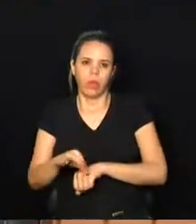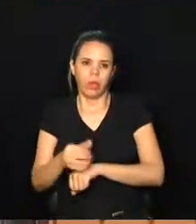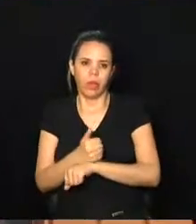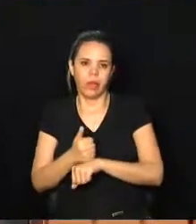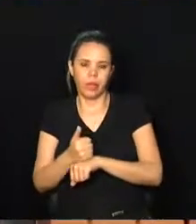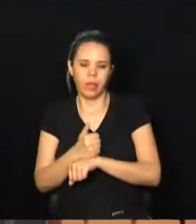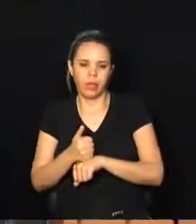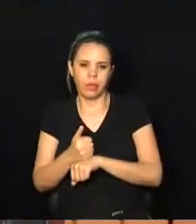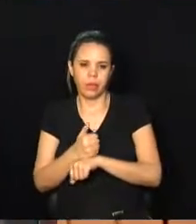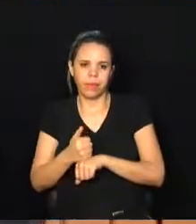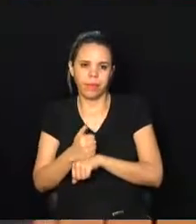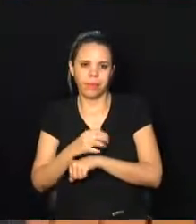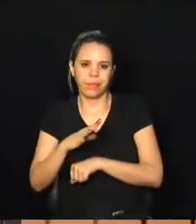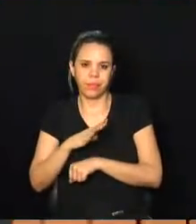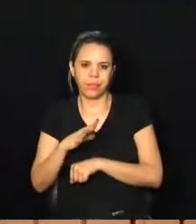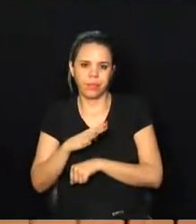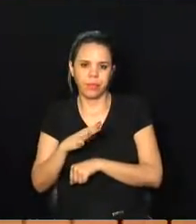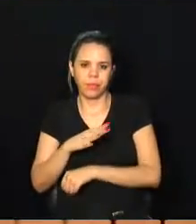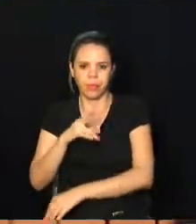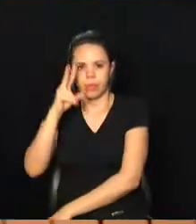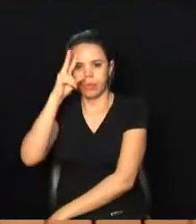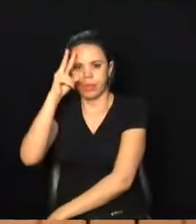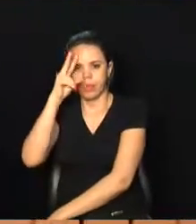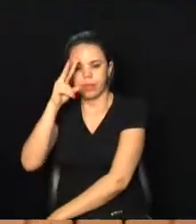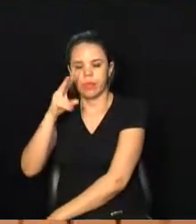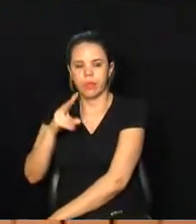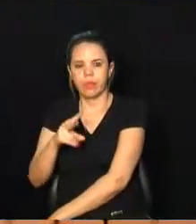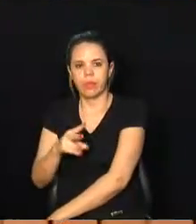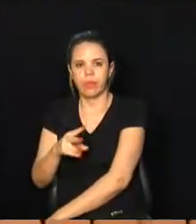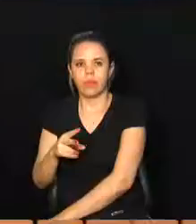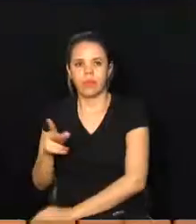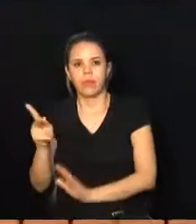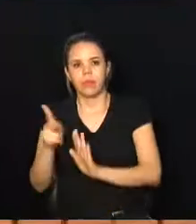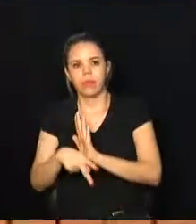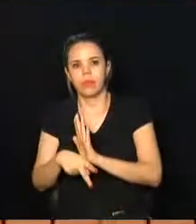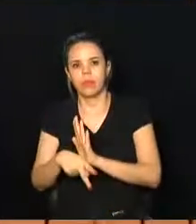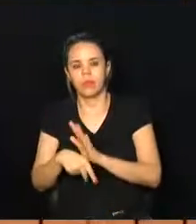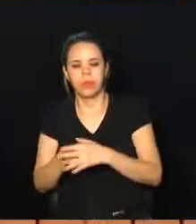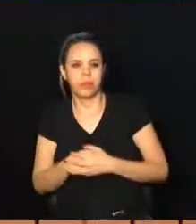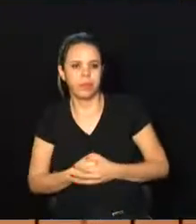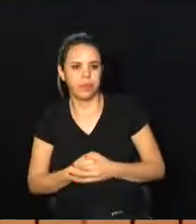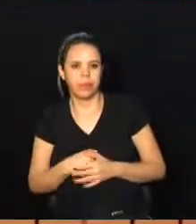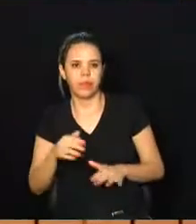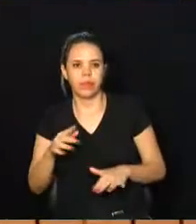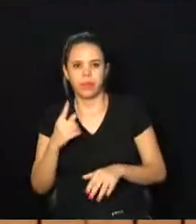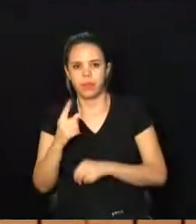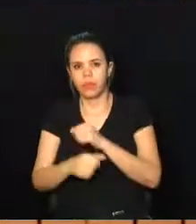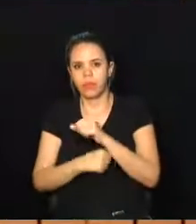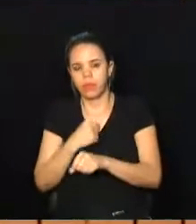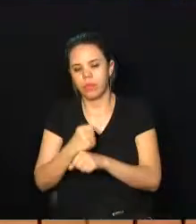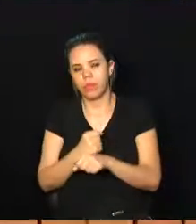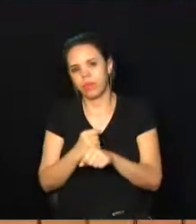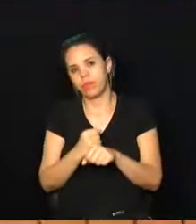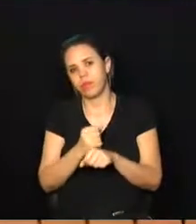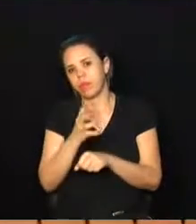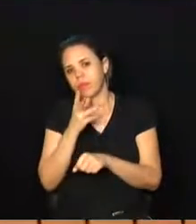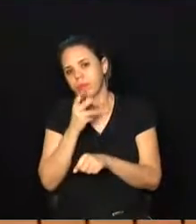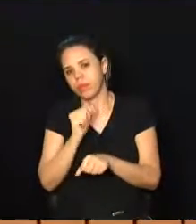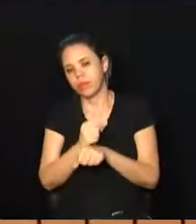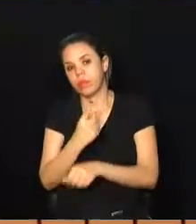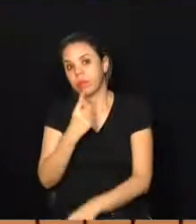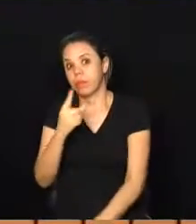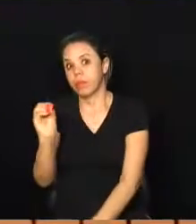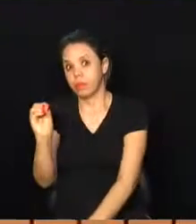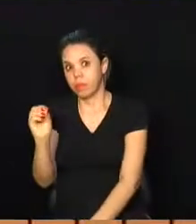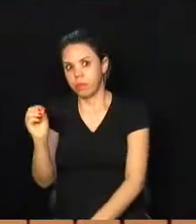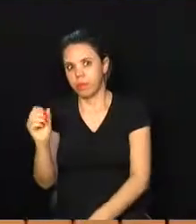toda a cidade, né? Tem que lembrar que um projeto que fica lá, às vezes, 1 ano, quando a gente fala de urbanismo, 10